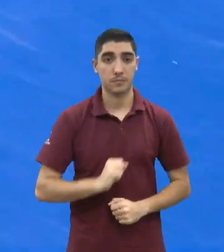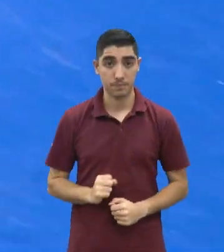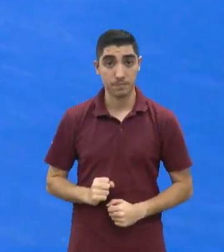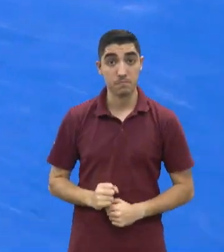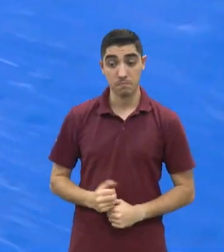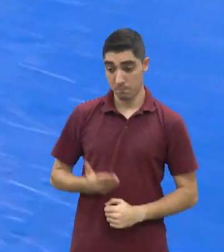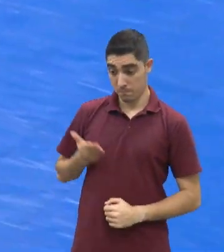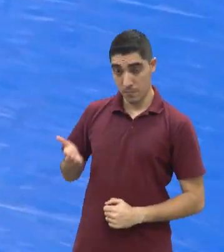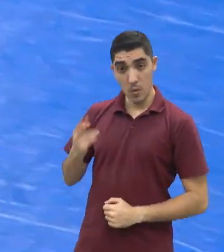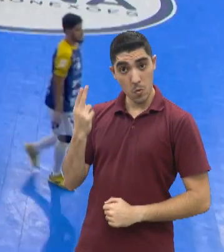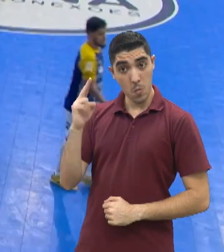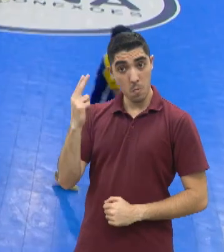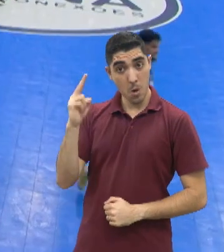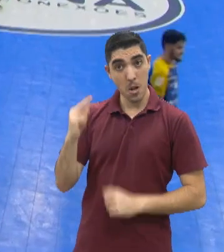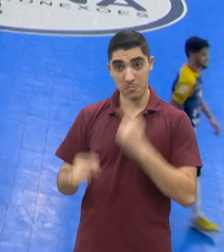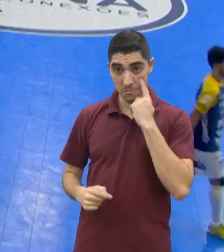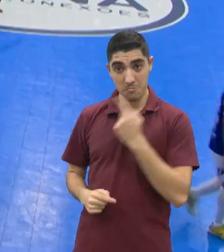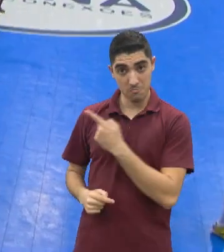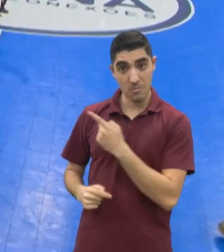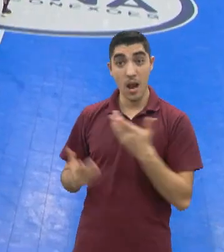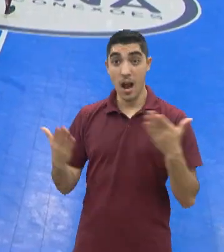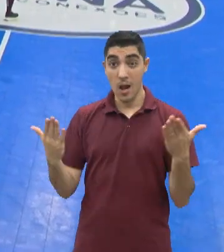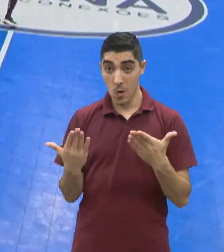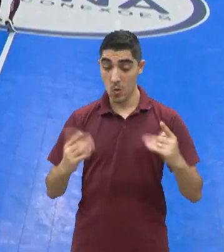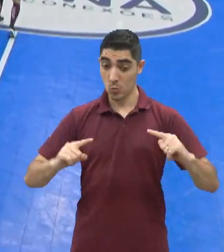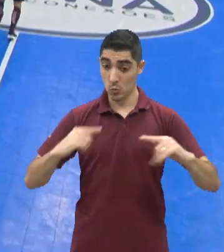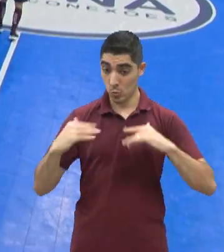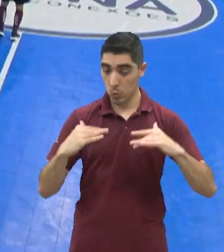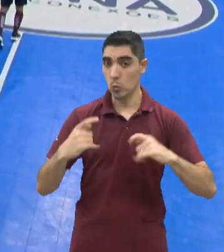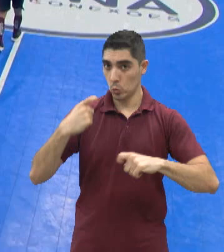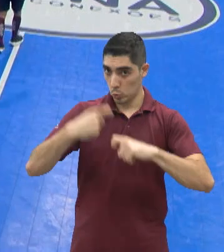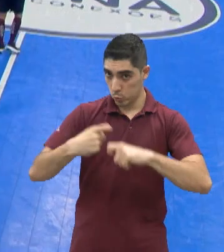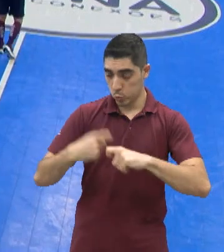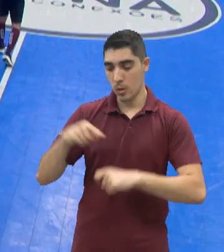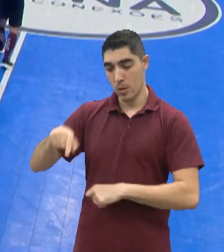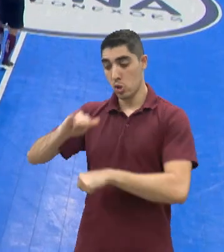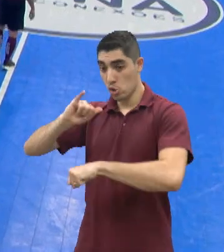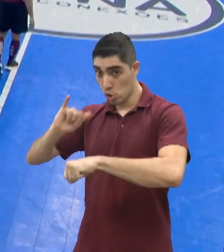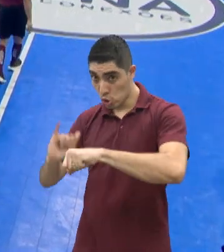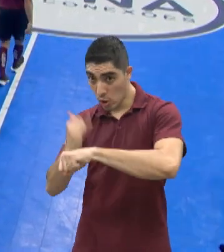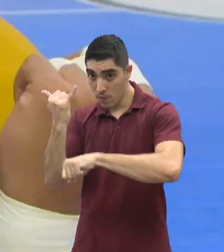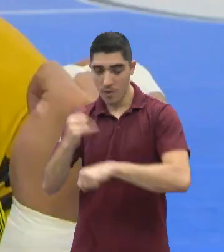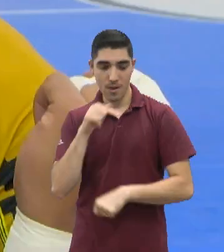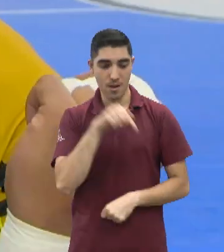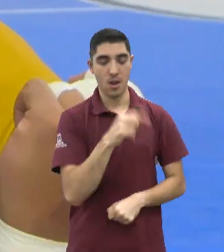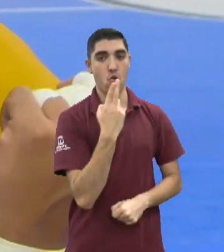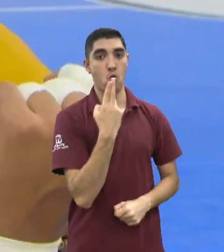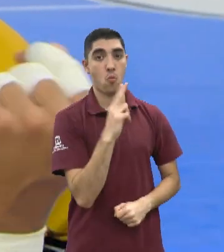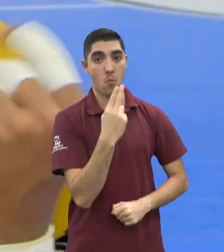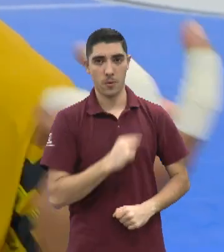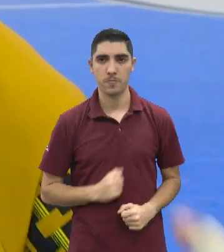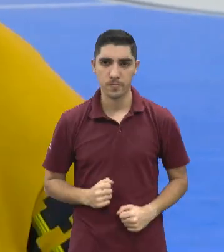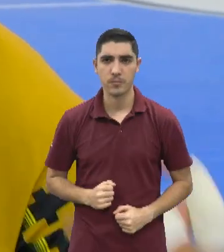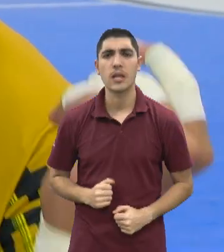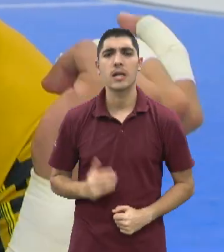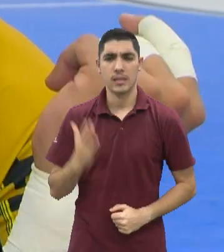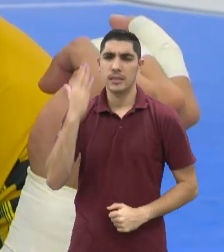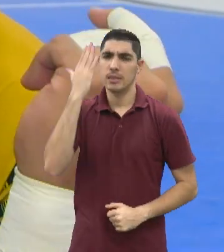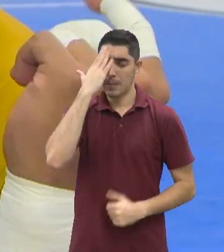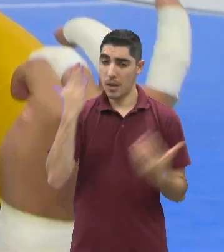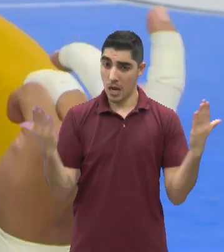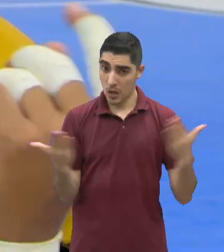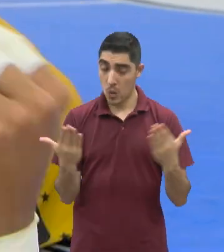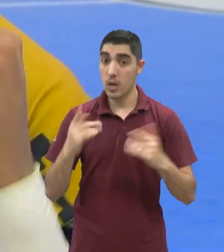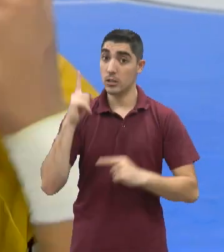vencedor, agora o Umuarama se prepara para encarar o Joinville pelas quartas de final da Liga. A gente sabe da dificuldade, vamos pegar um time